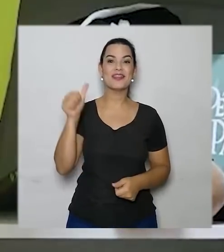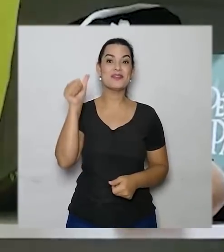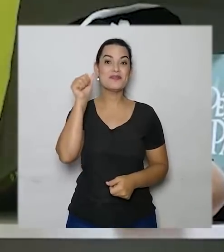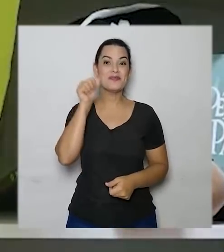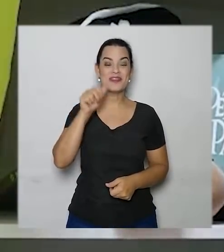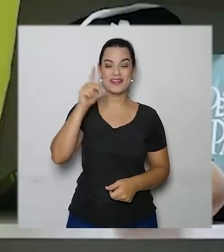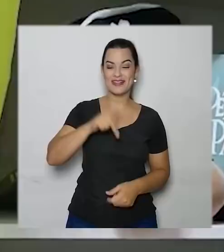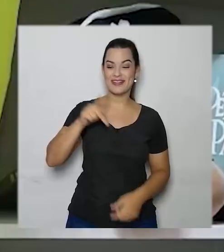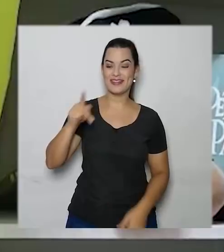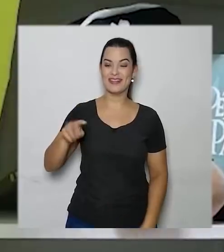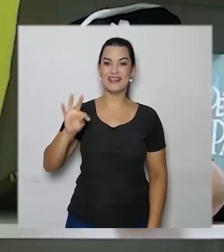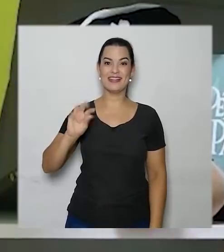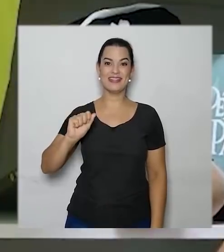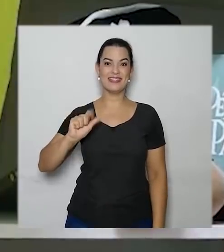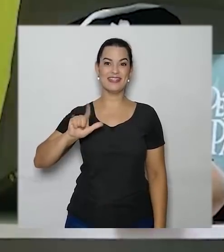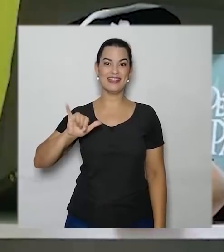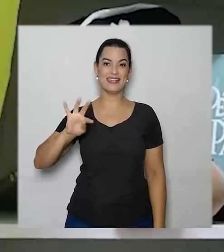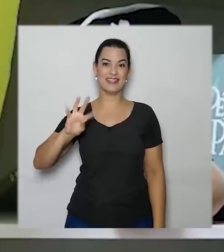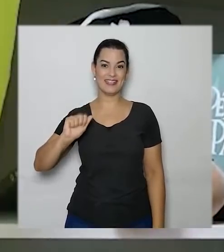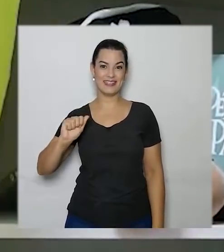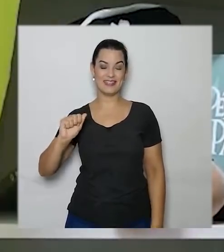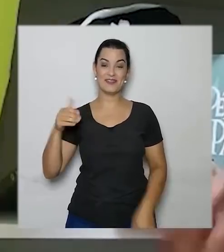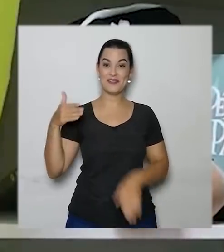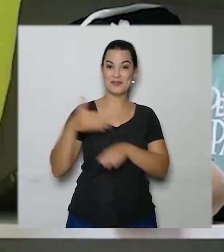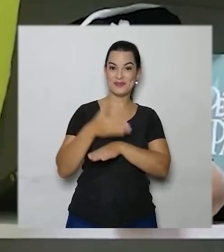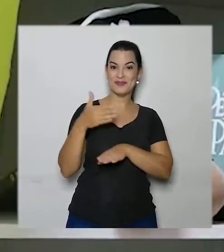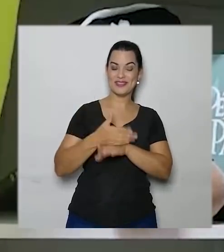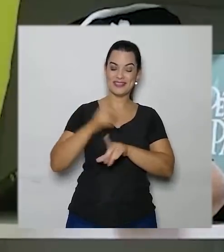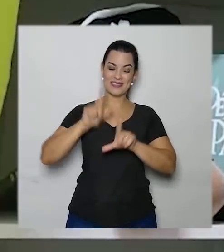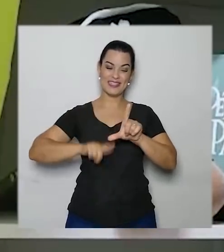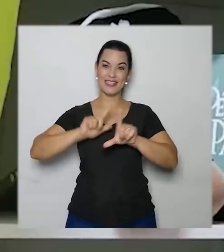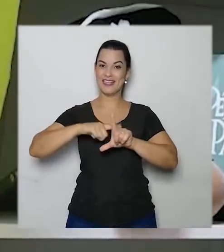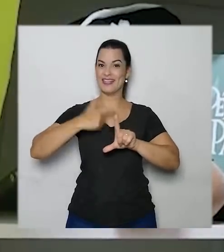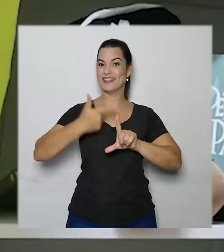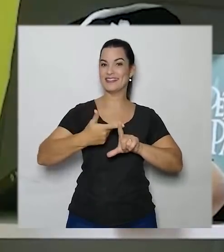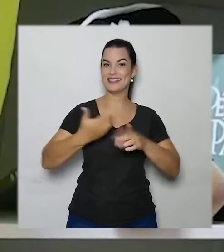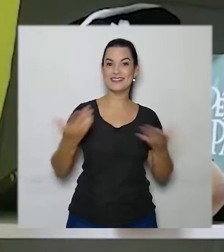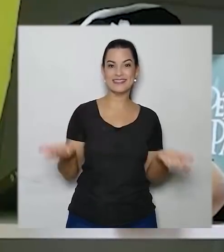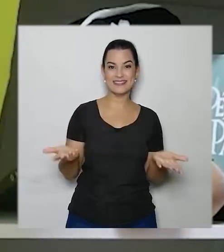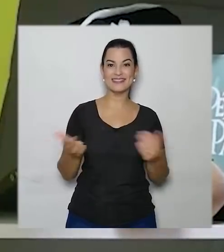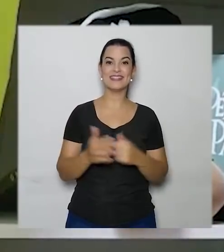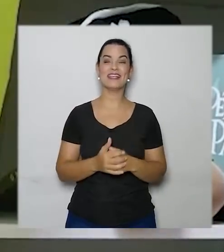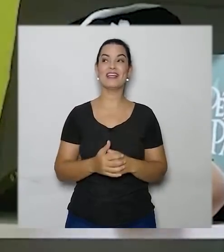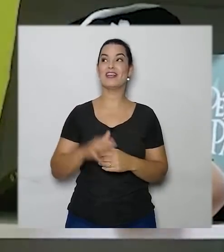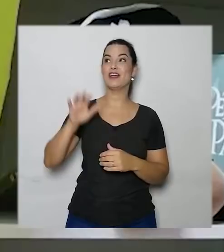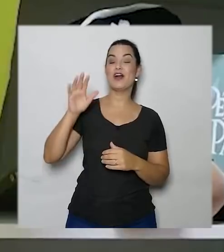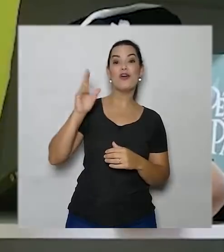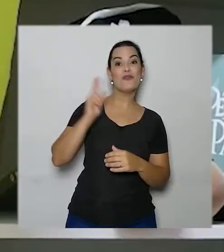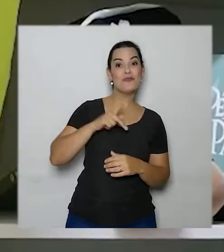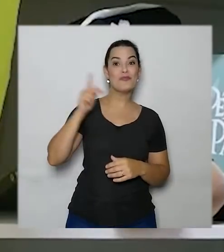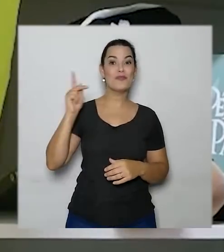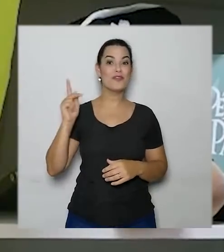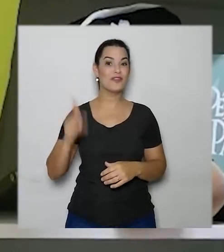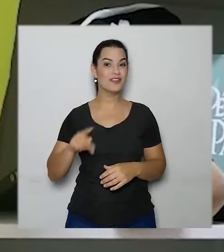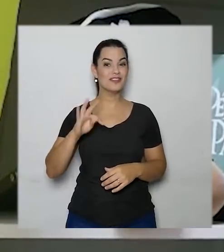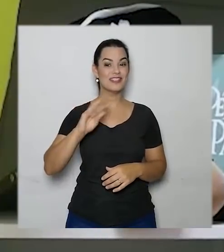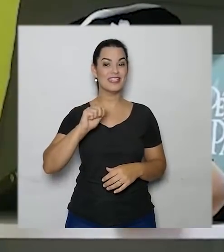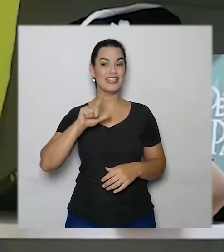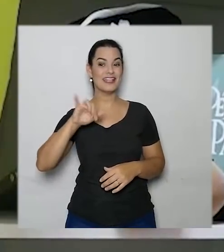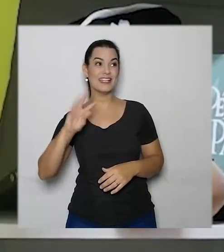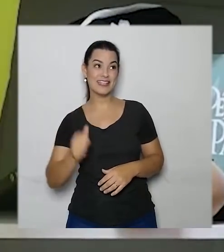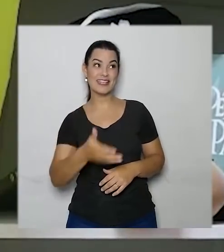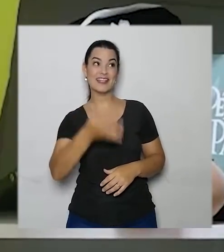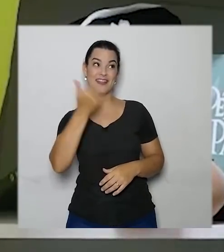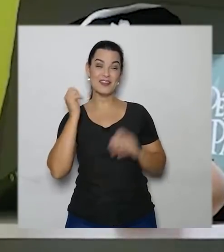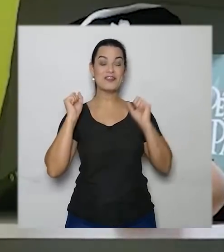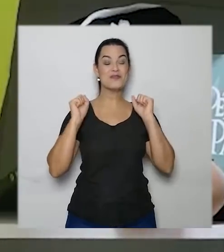convidei a professora Thalita para fazer parte do Além das Letras. Então, professora Thalita, pode